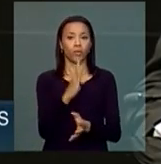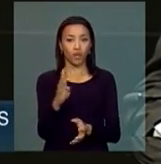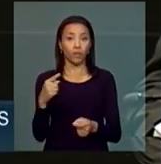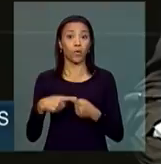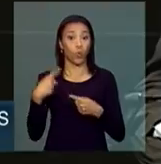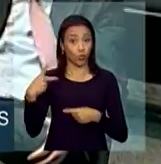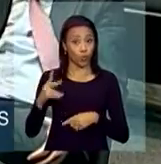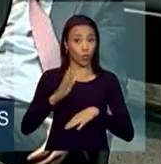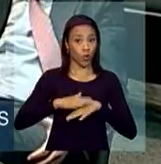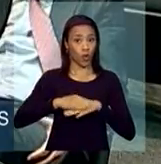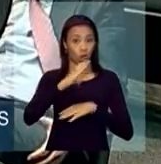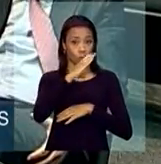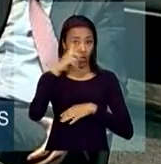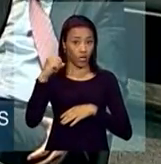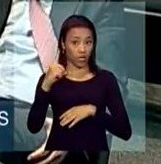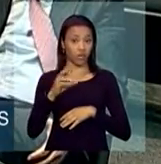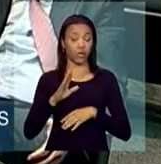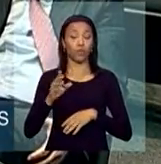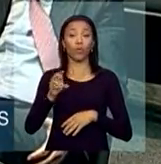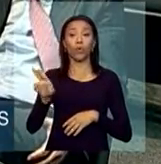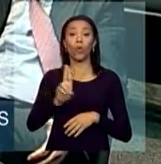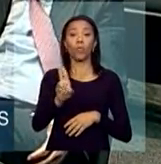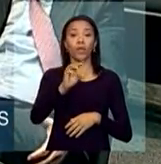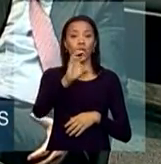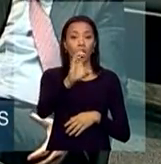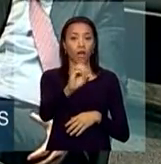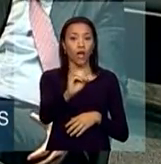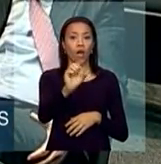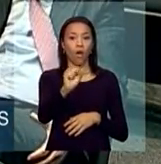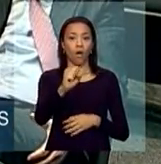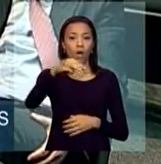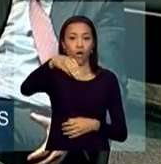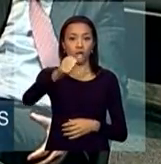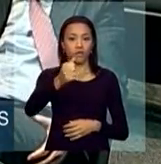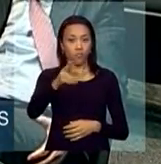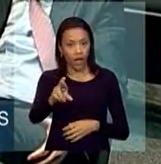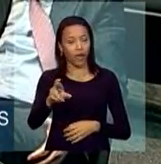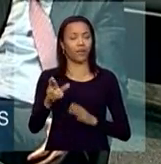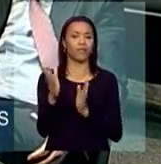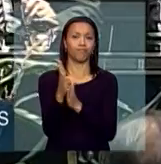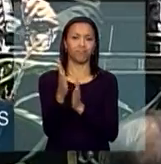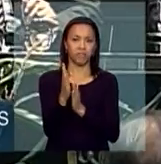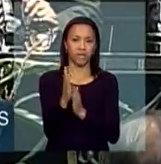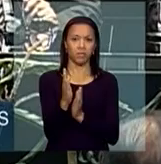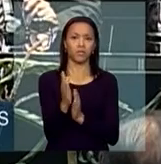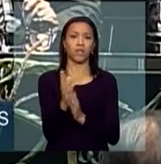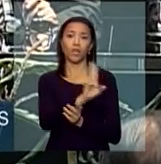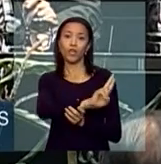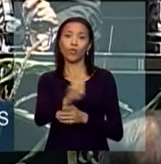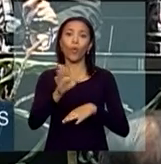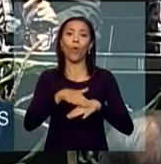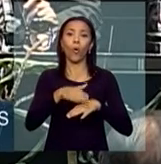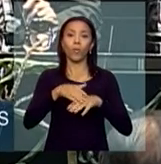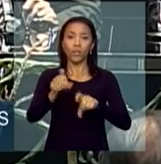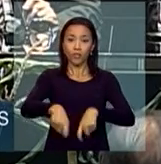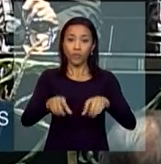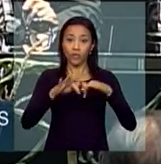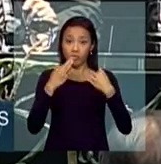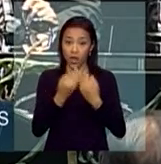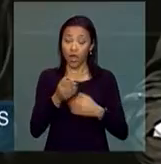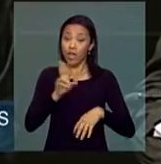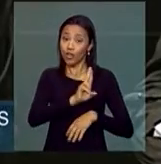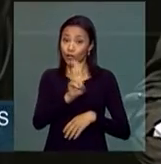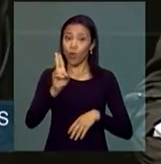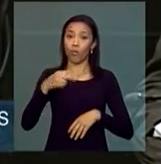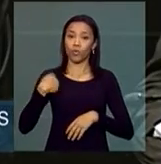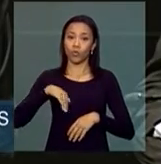sua coordenação aqui, doutor Osmar, eu queria lhe agradecer e parabenizar em nome da agricultura familiar brasileira, em nome do nosso ministério, em nome dos